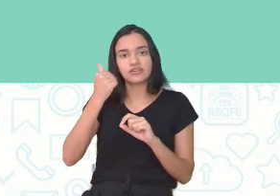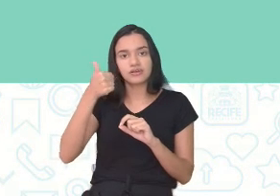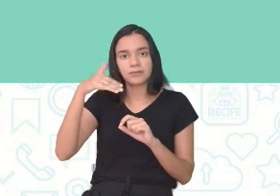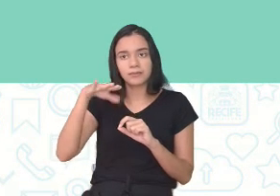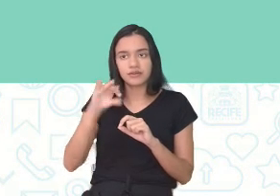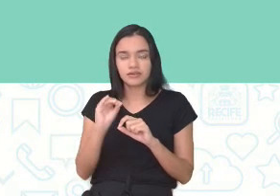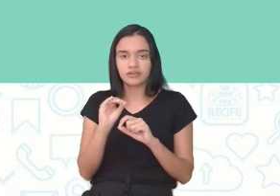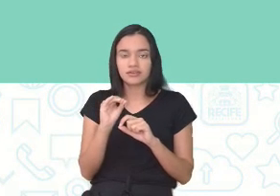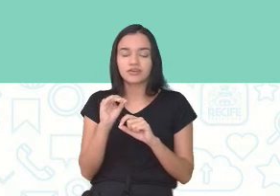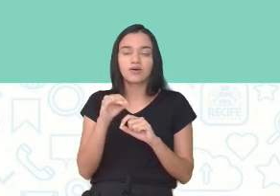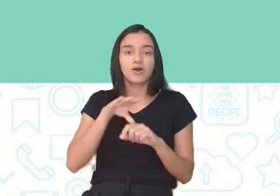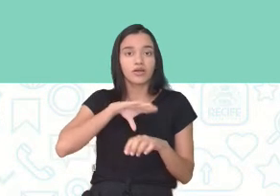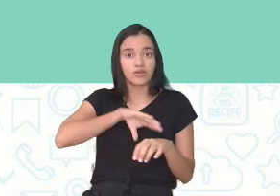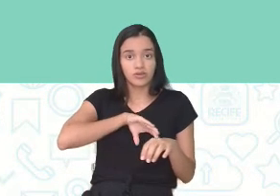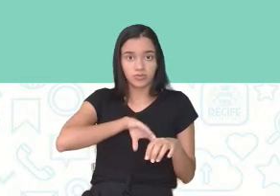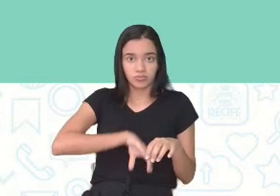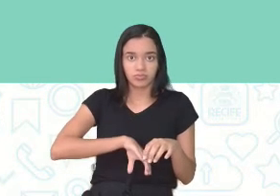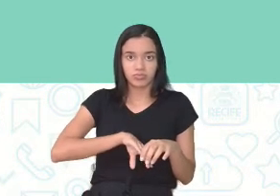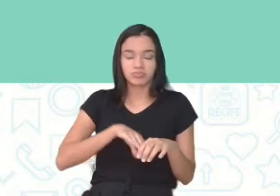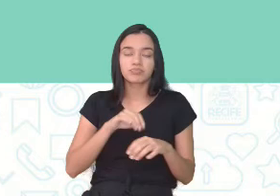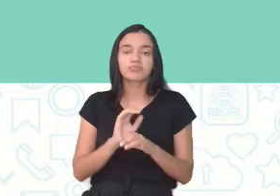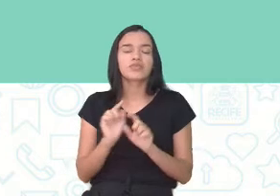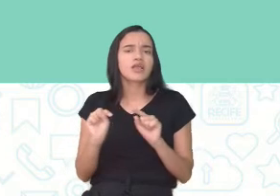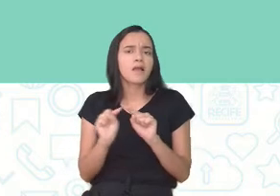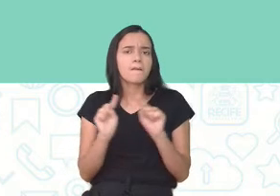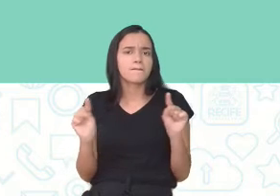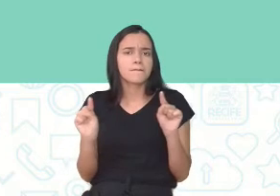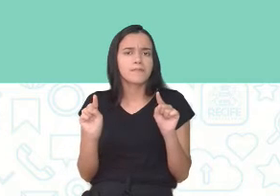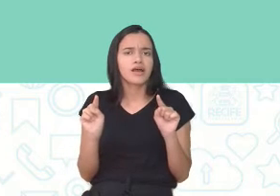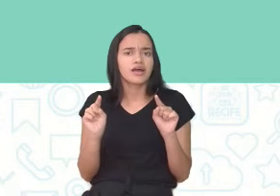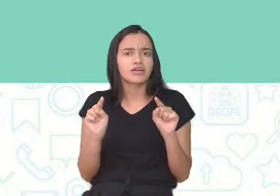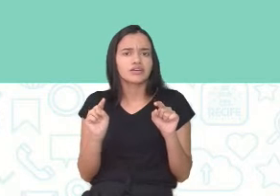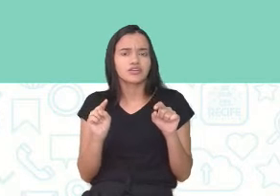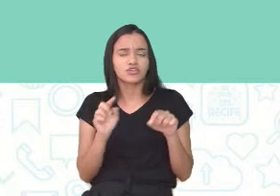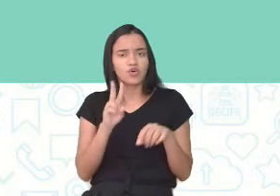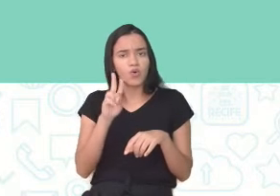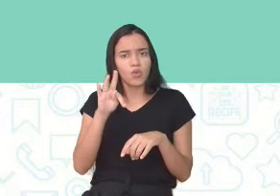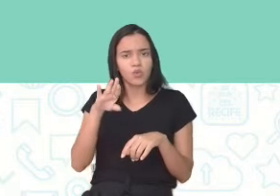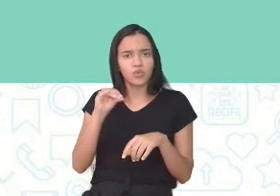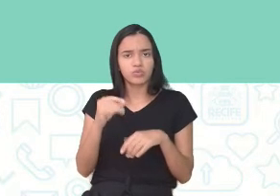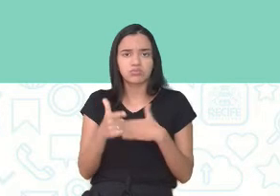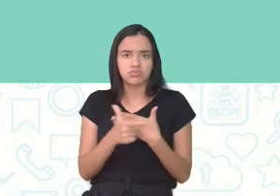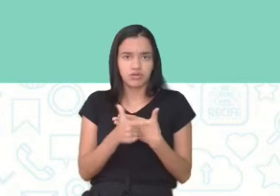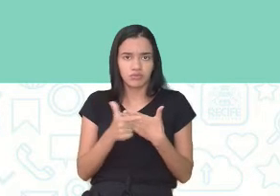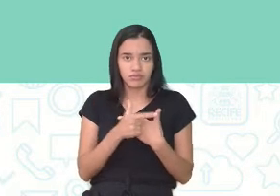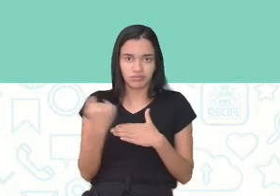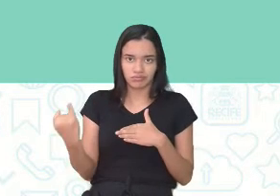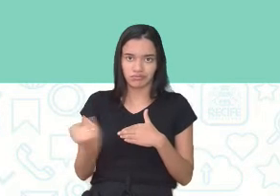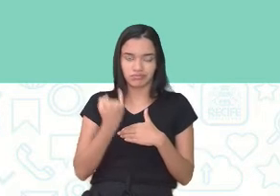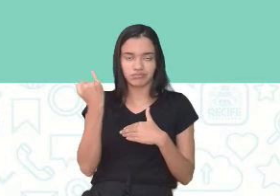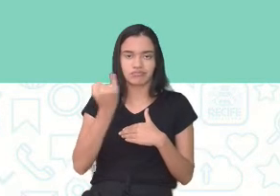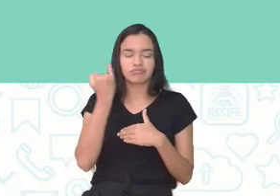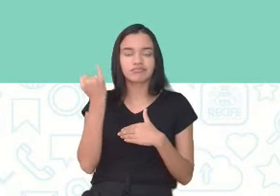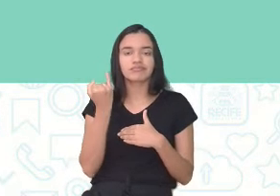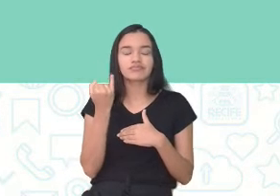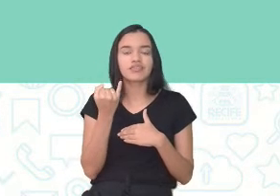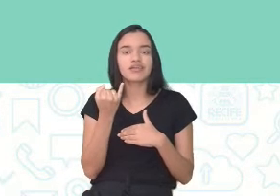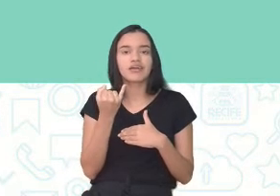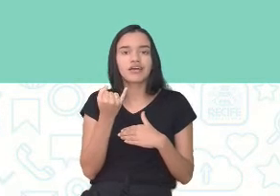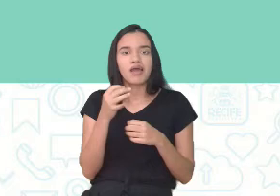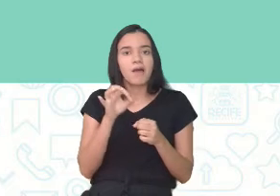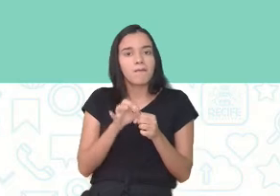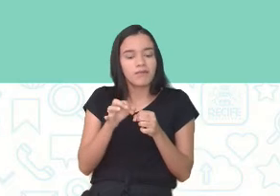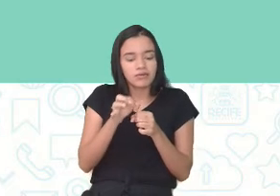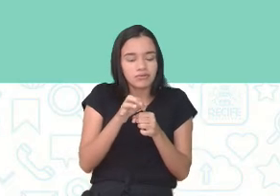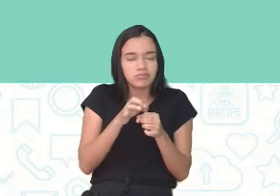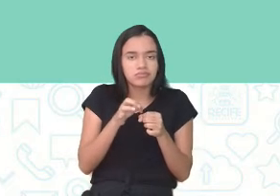aí junto à menstruação. Mas o útero, gente, ele tem um papel muito importante para a reprodução